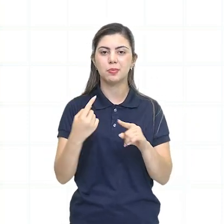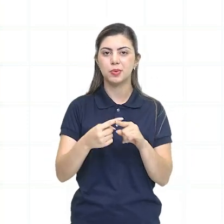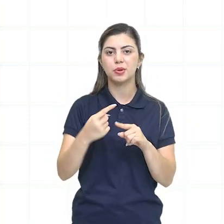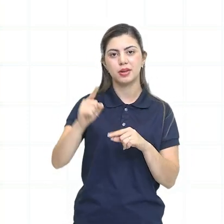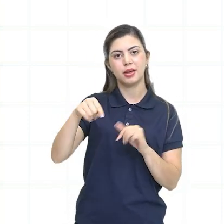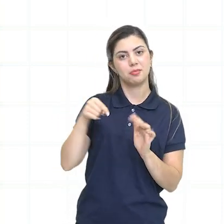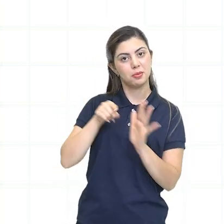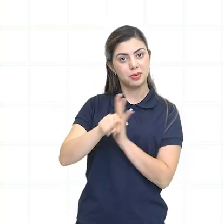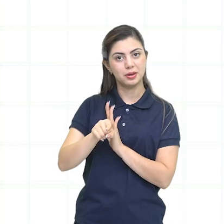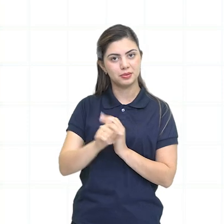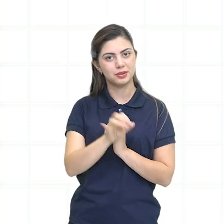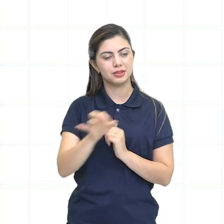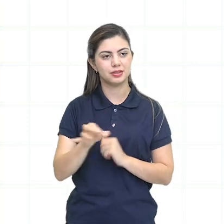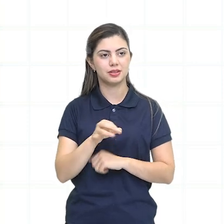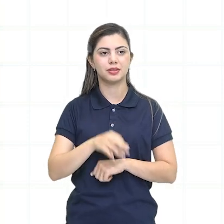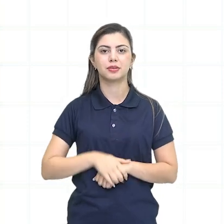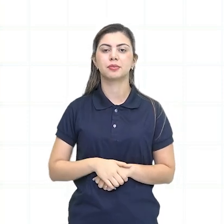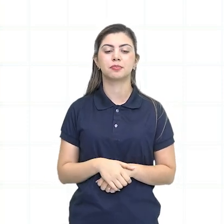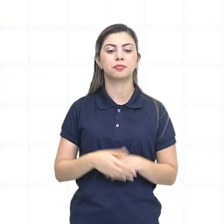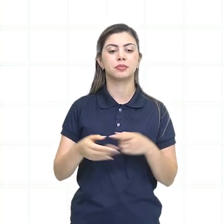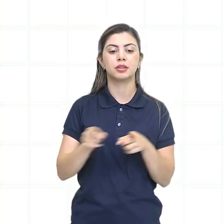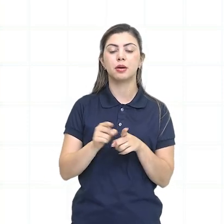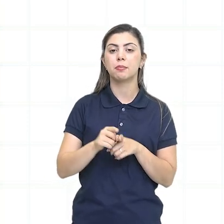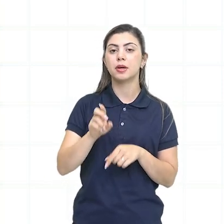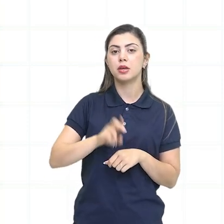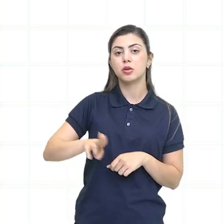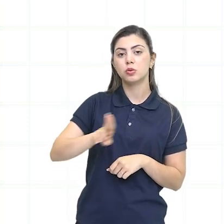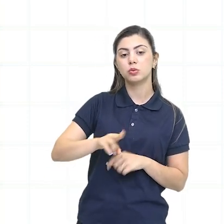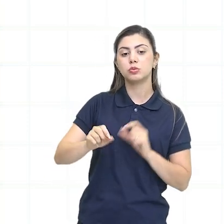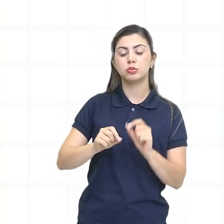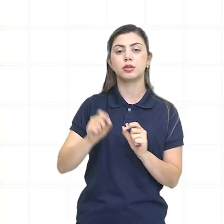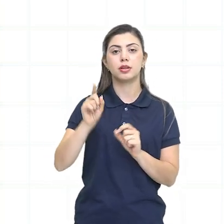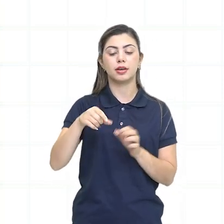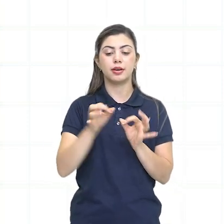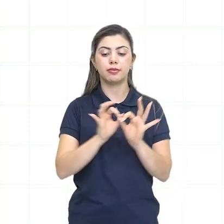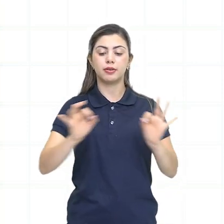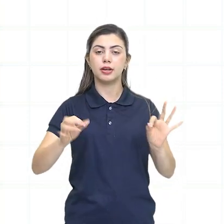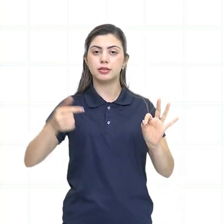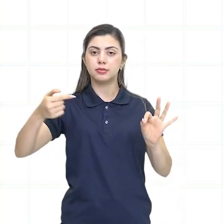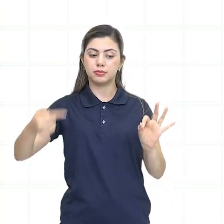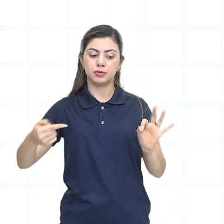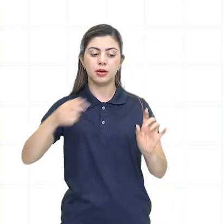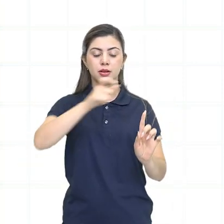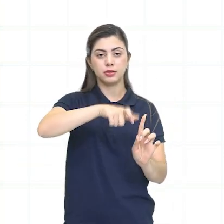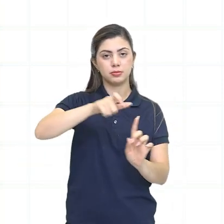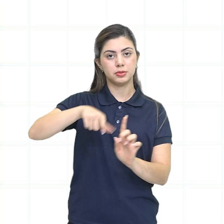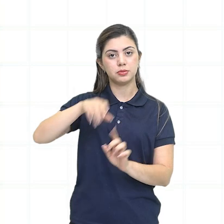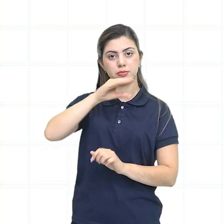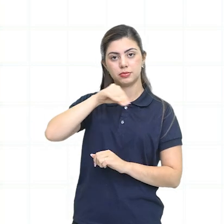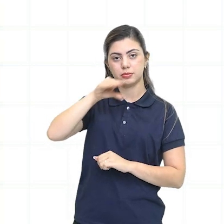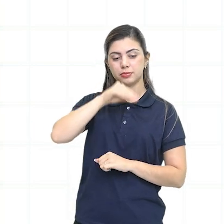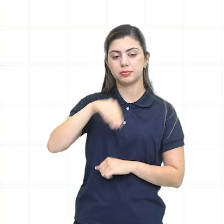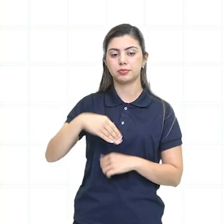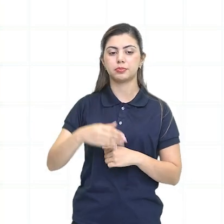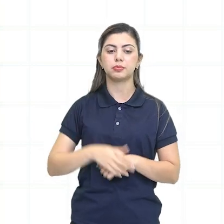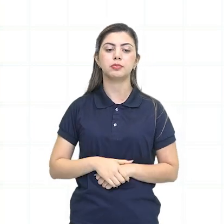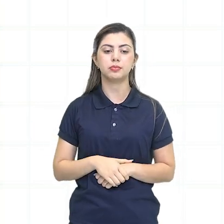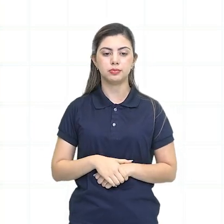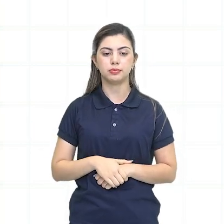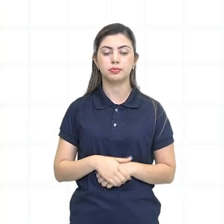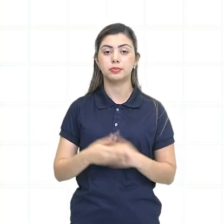está sendo feita uma pergunta, ou travessão para marcar a fala das personagens, né? Quando ele